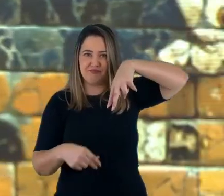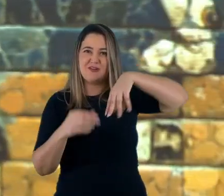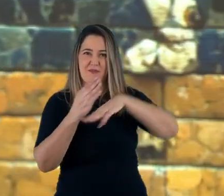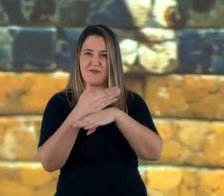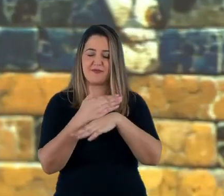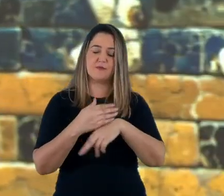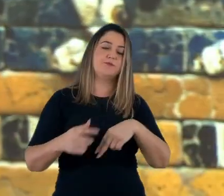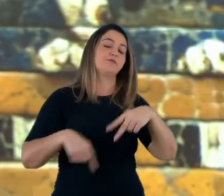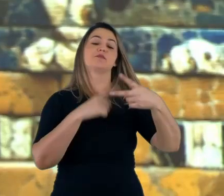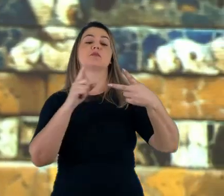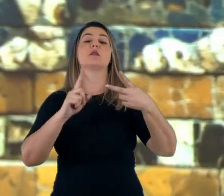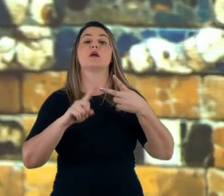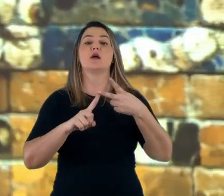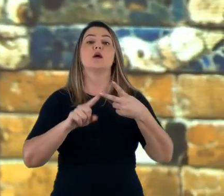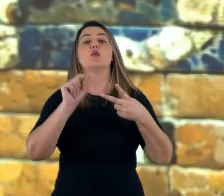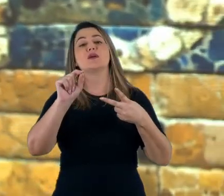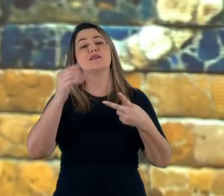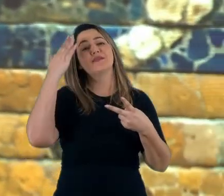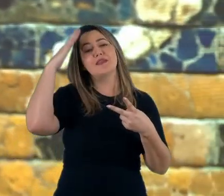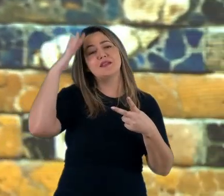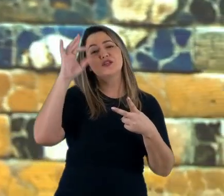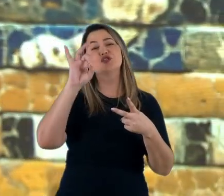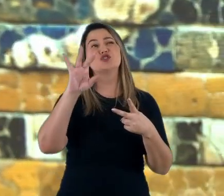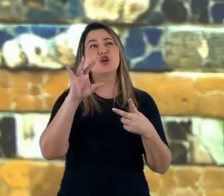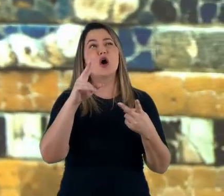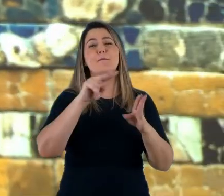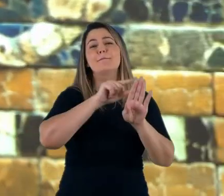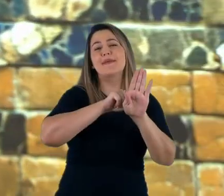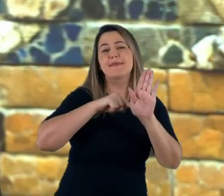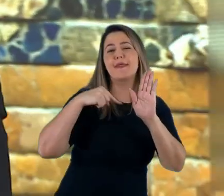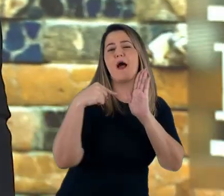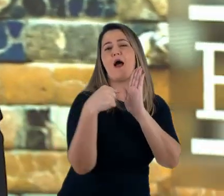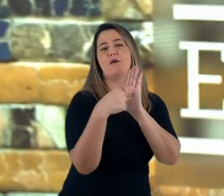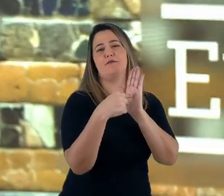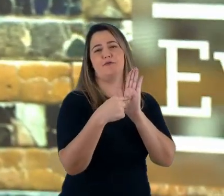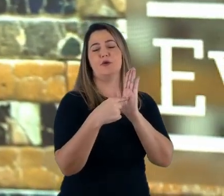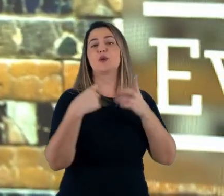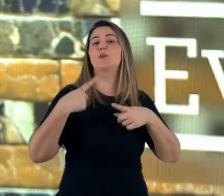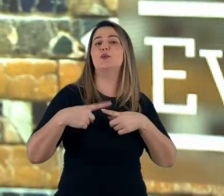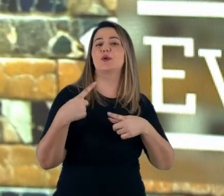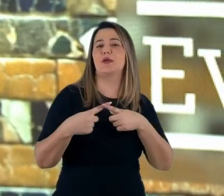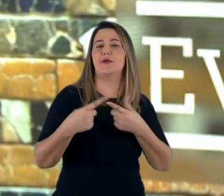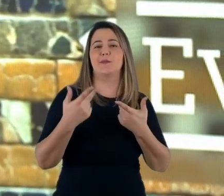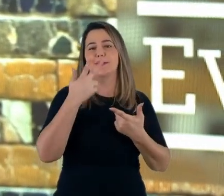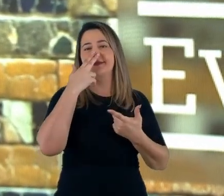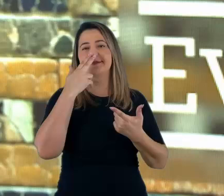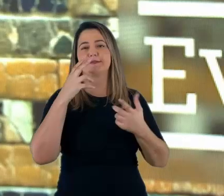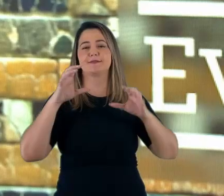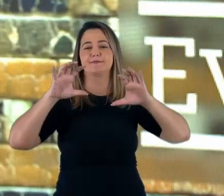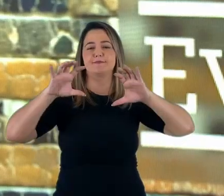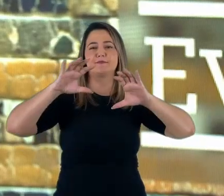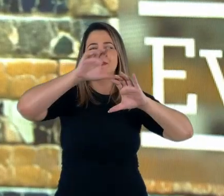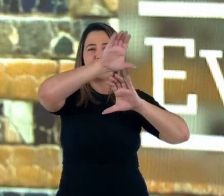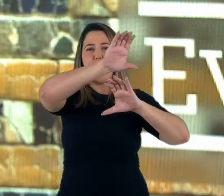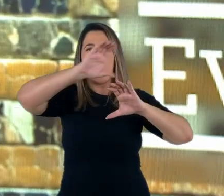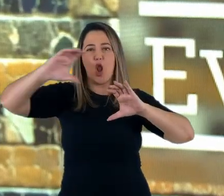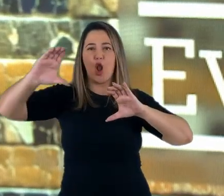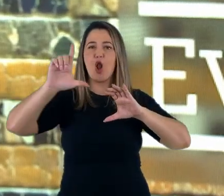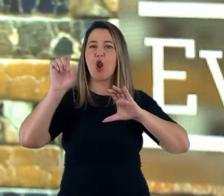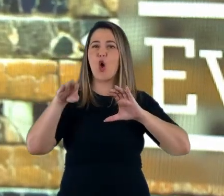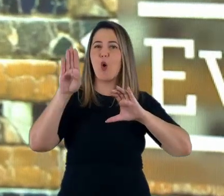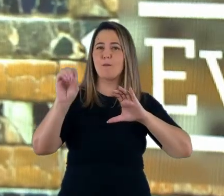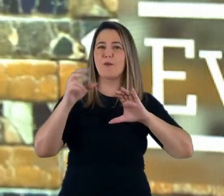apenas simbolicamente, pois na Bíblia os termos lombos ou rins às vezes são usados